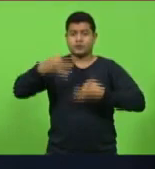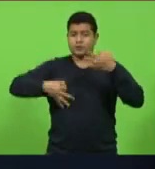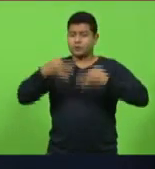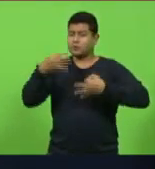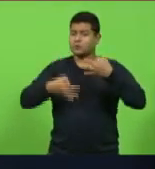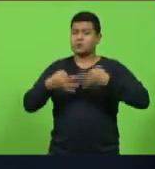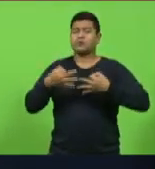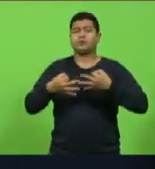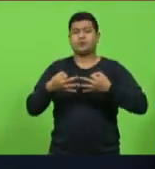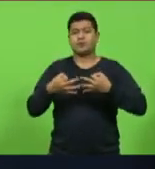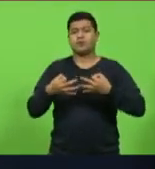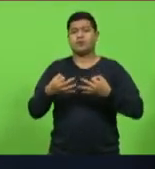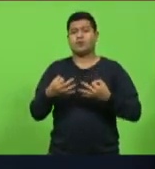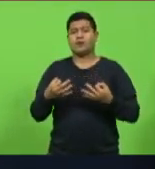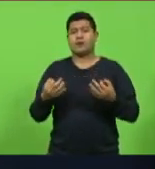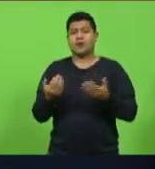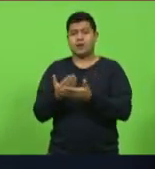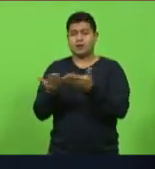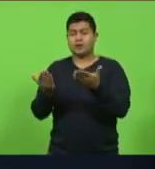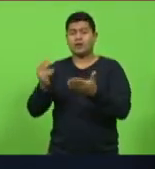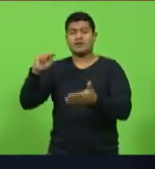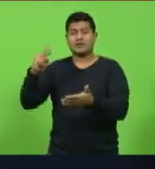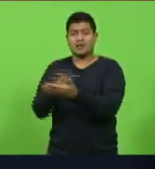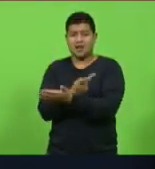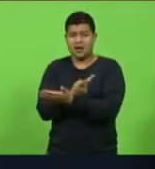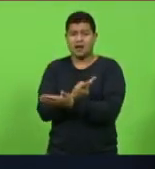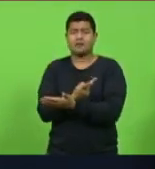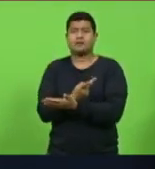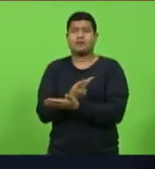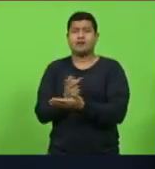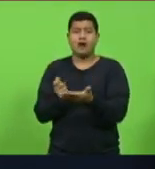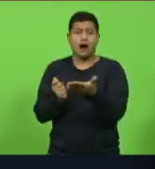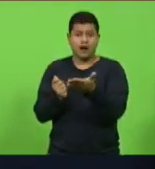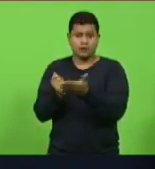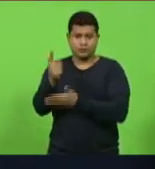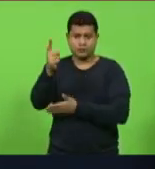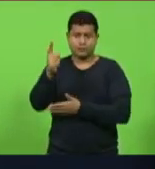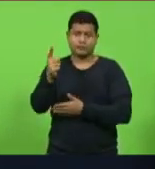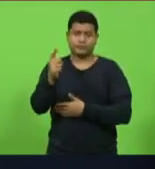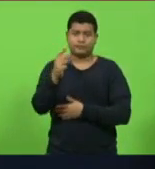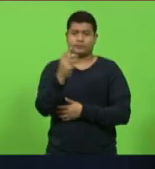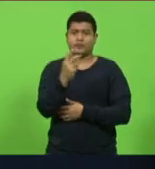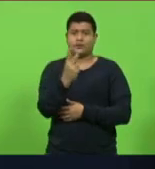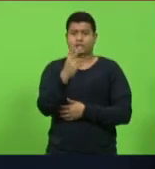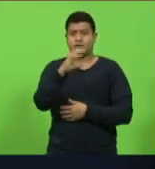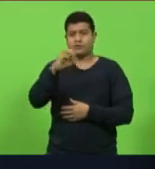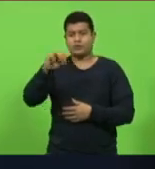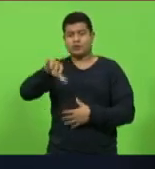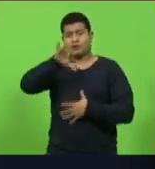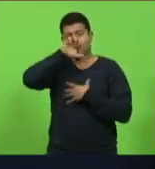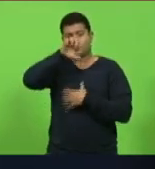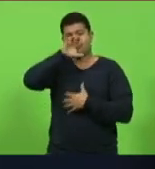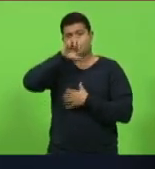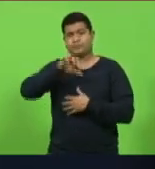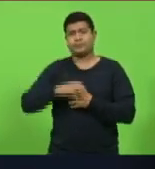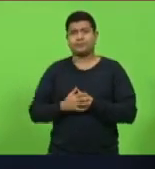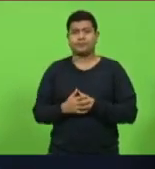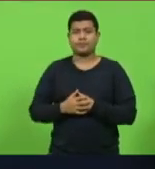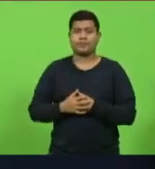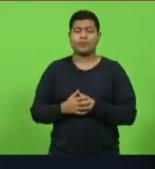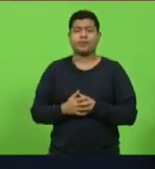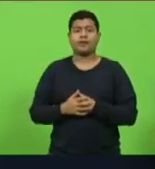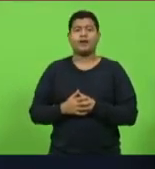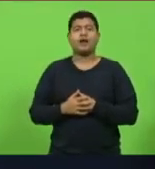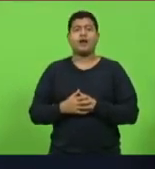por esta operação desastrosas que foi a compra desses 200 respiradores a